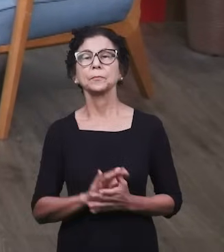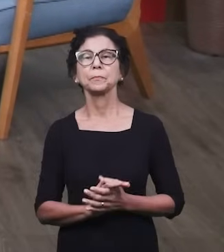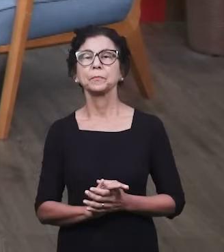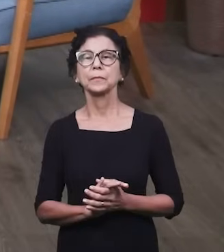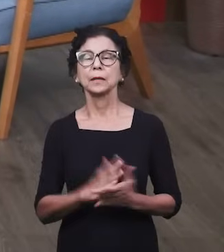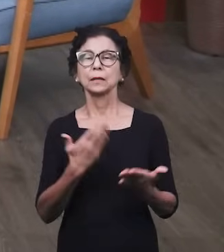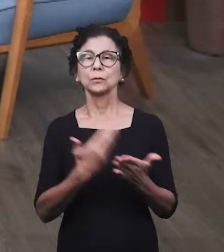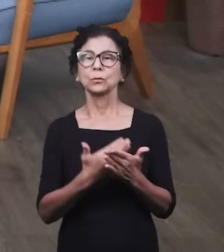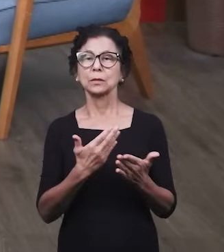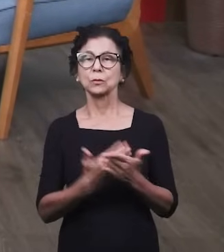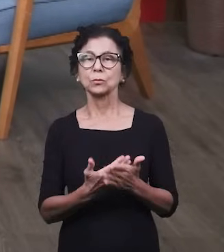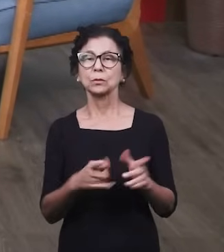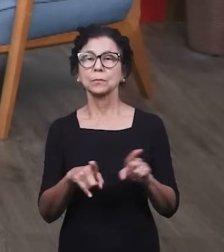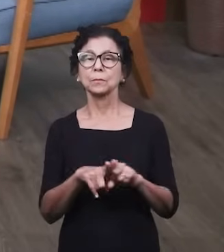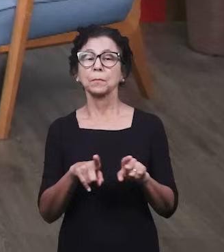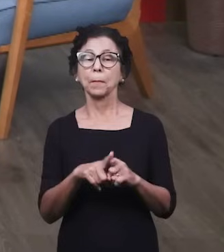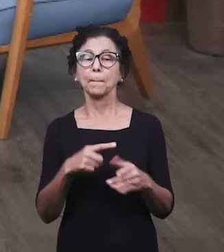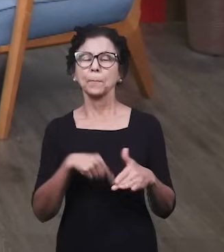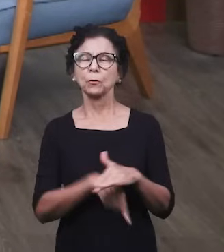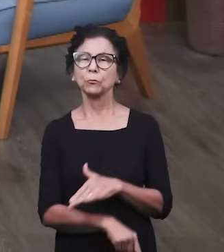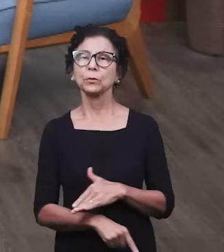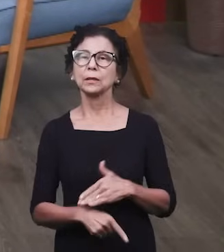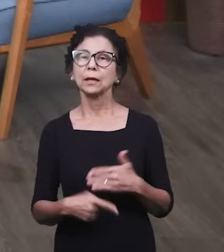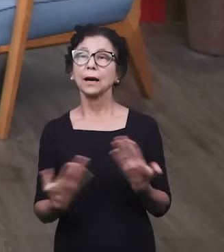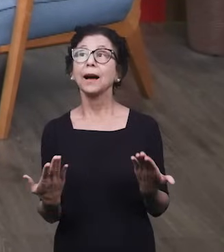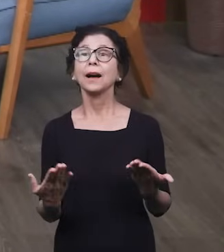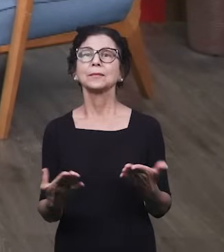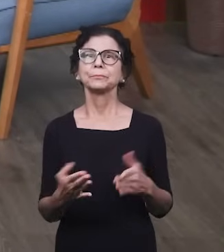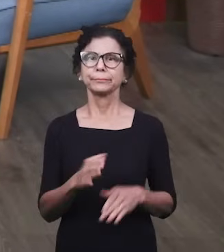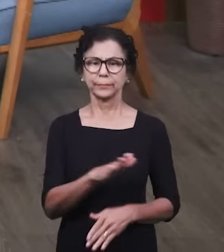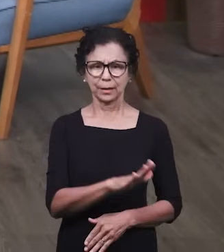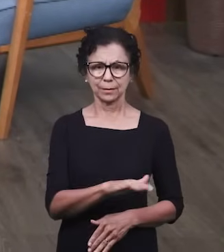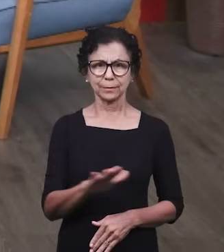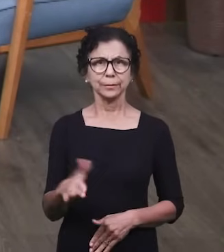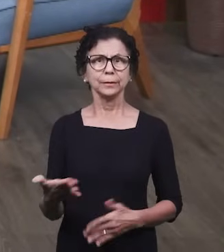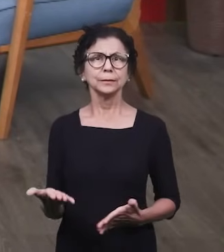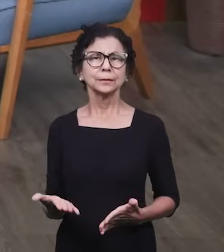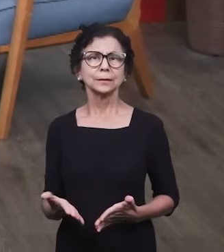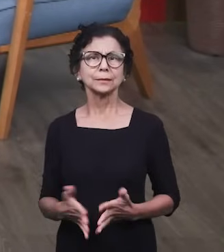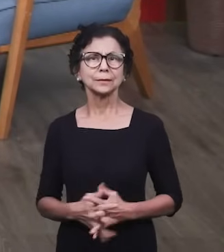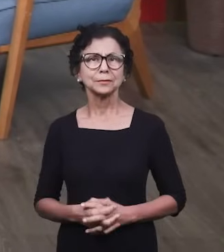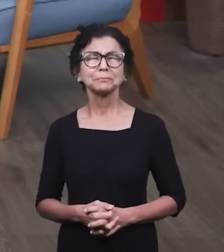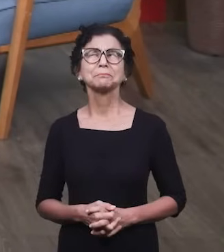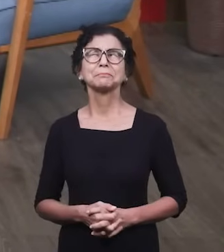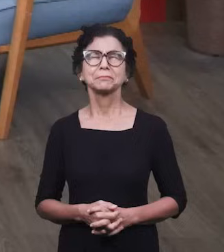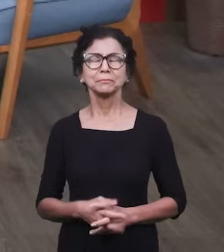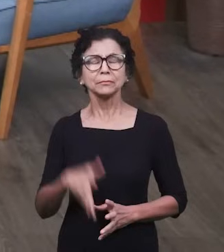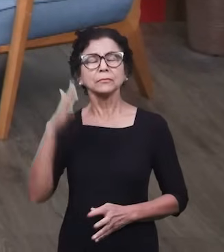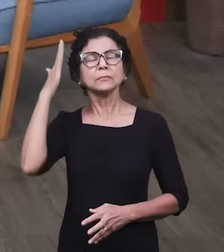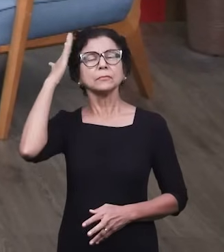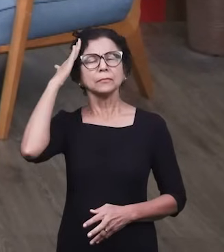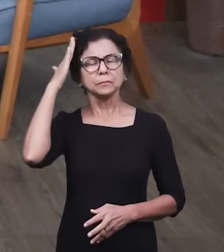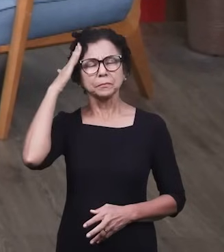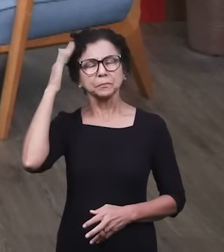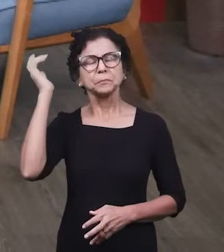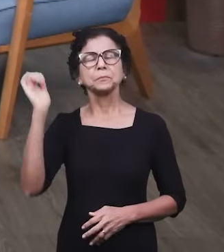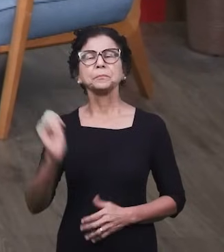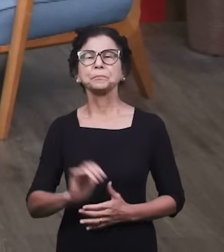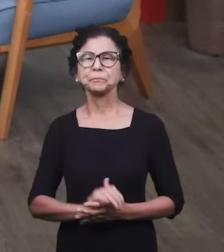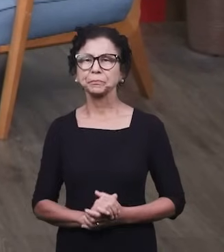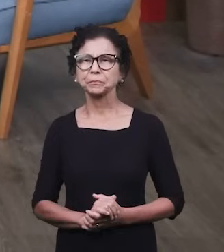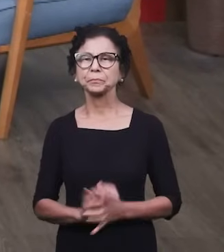trazido aqui. Amém. Até as crianças. Até as crianças. Até as crianças. A gente fica encantado com a maneira como as crianças já estão tendo alcance, e